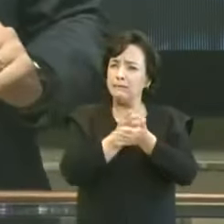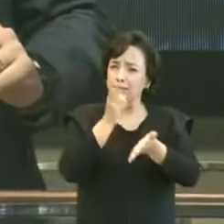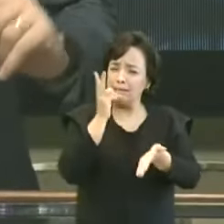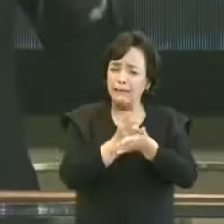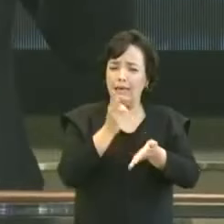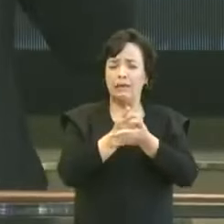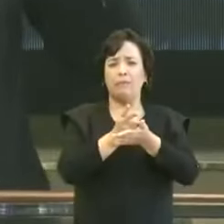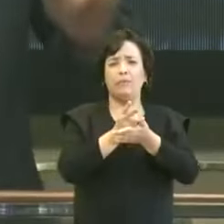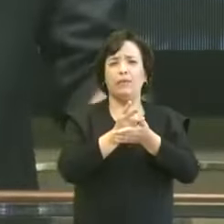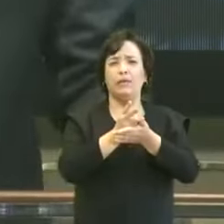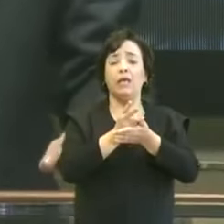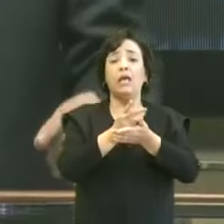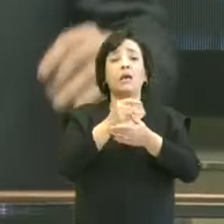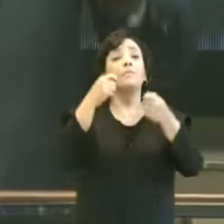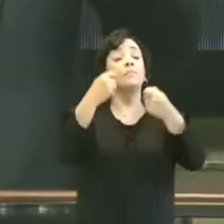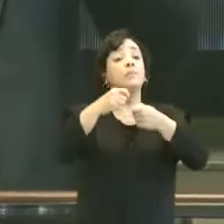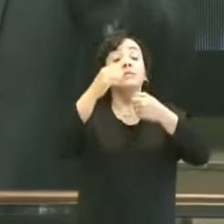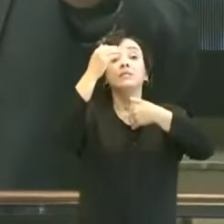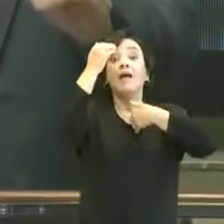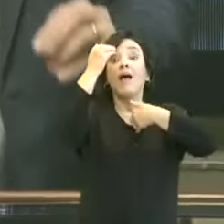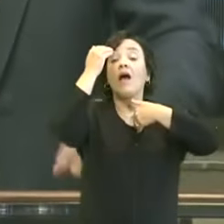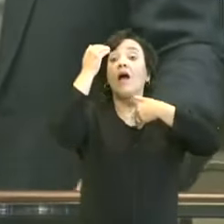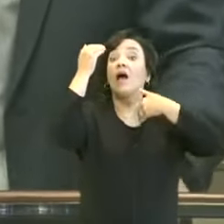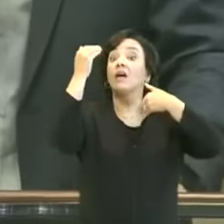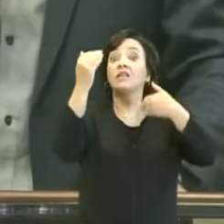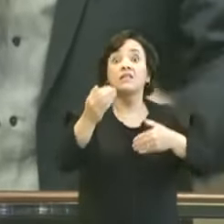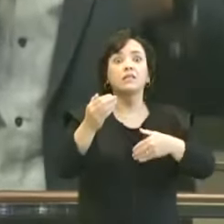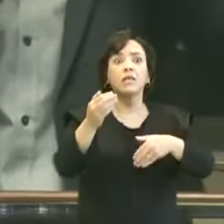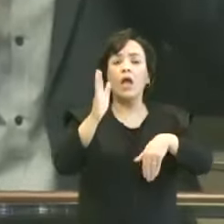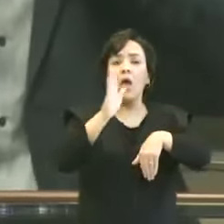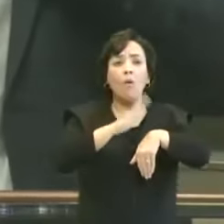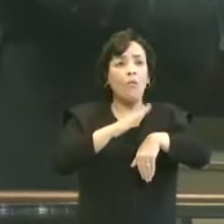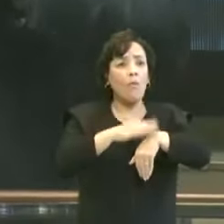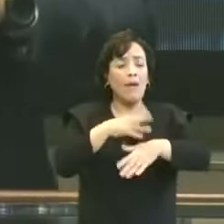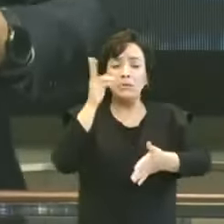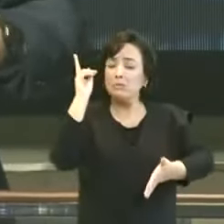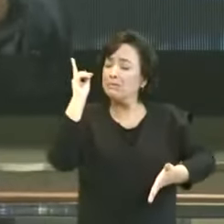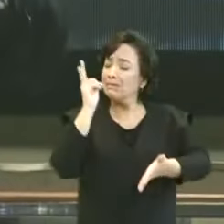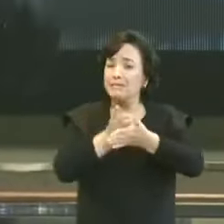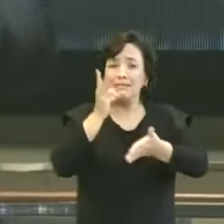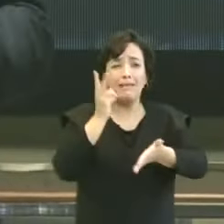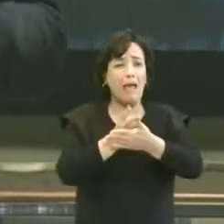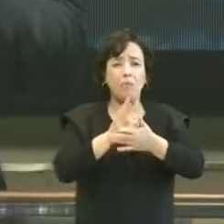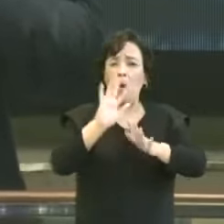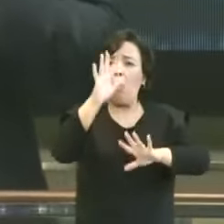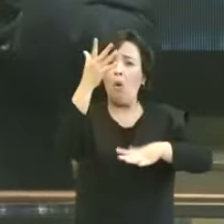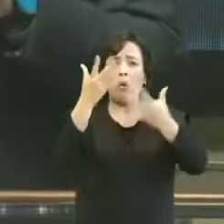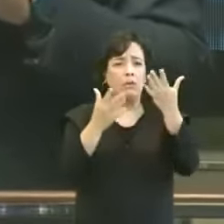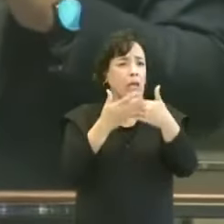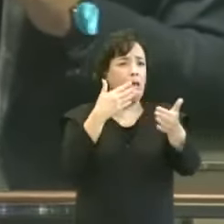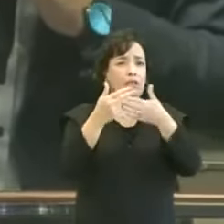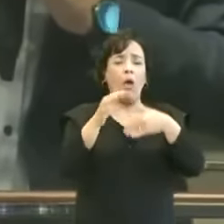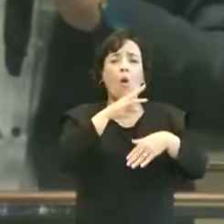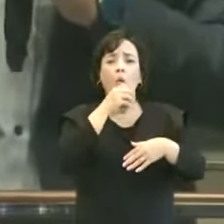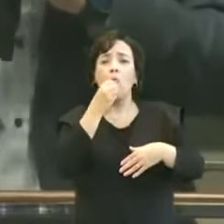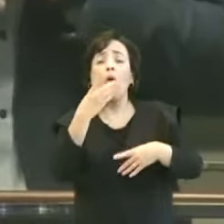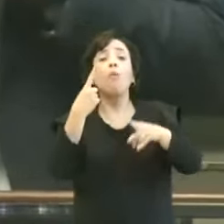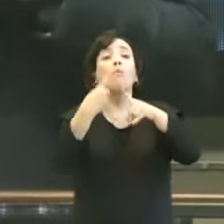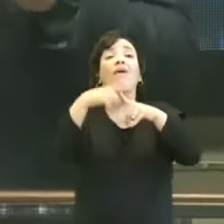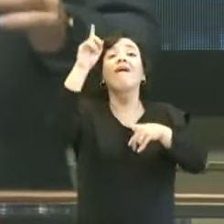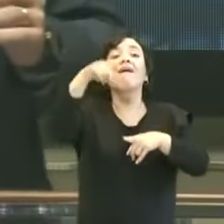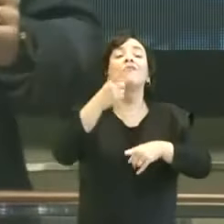continuamente, deem graças em todas as circunstâncias, pois esta é a vontade de Deus para vocês